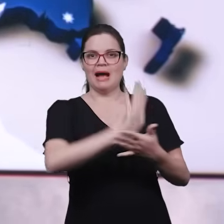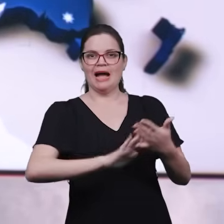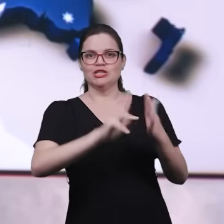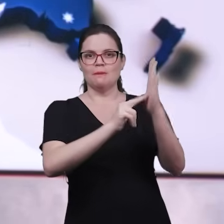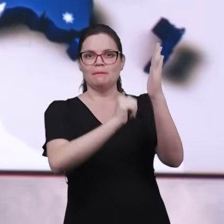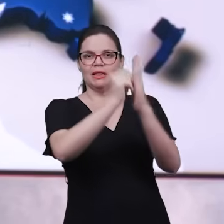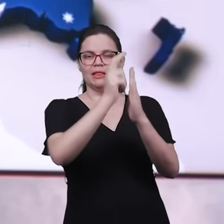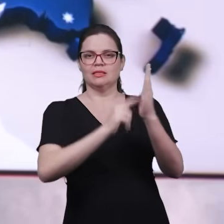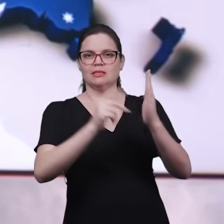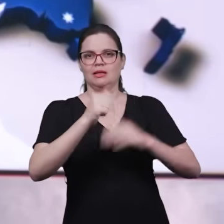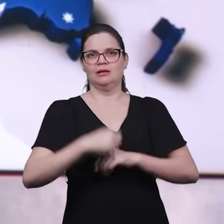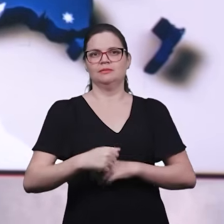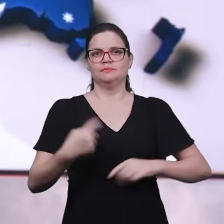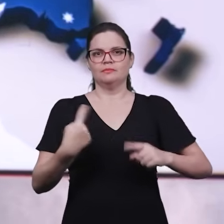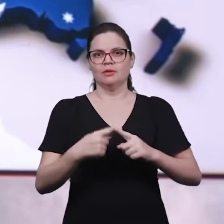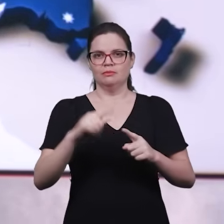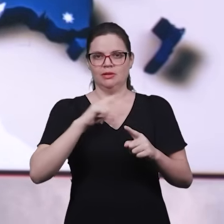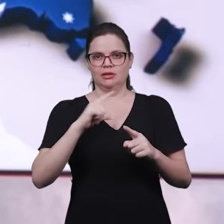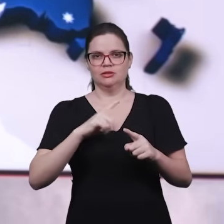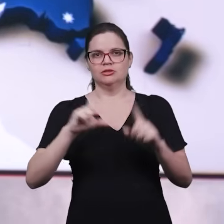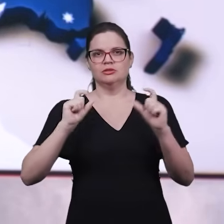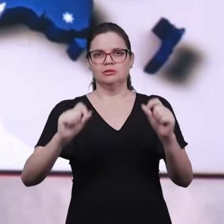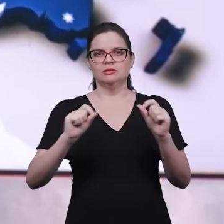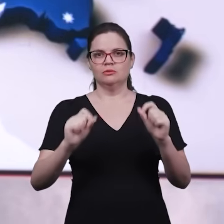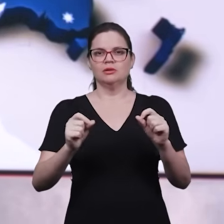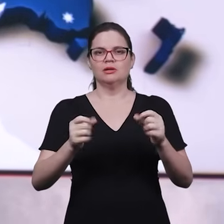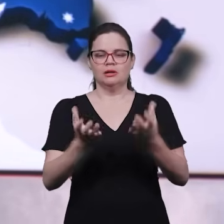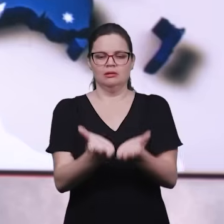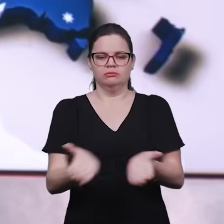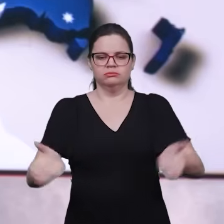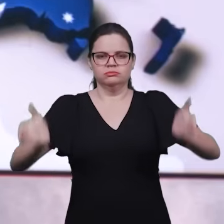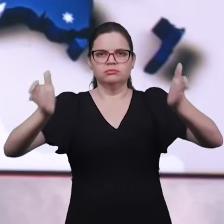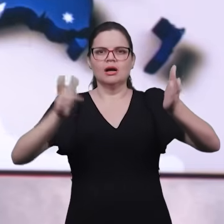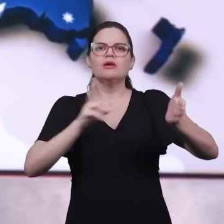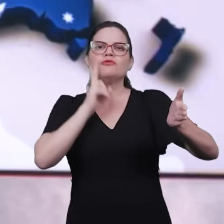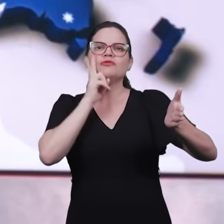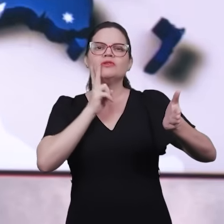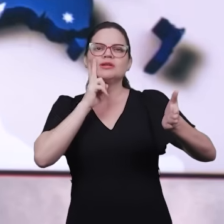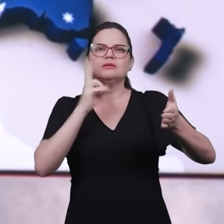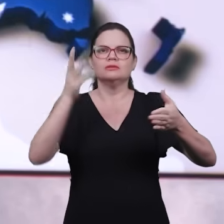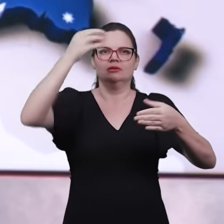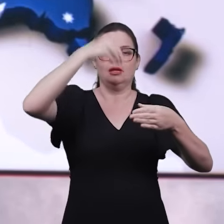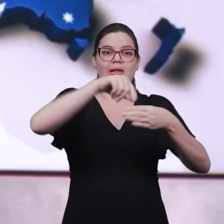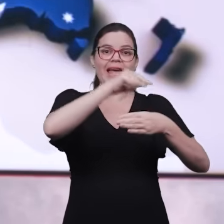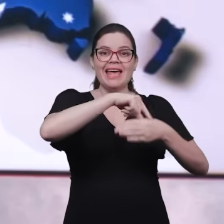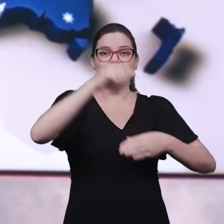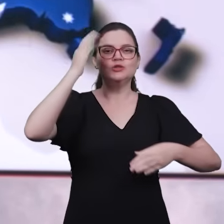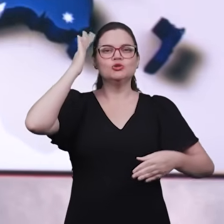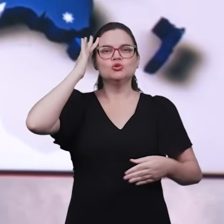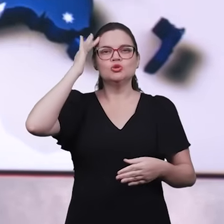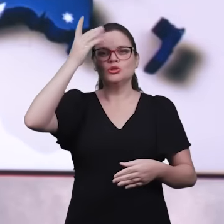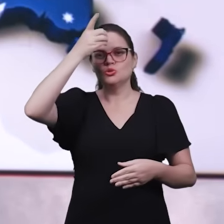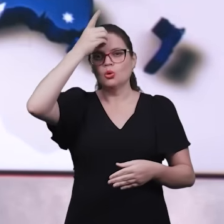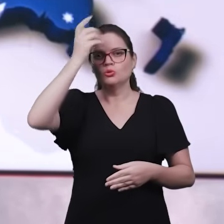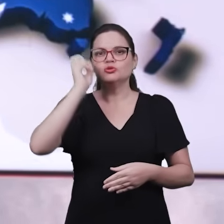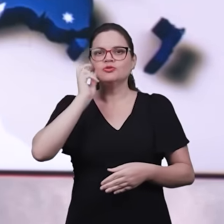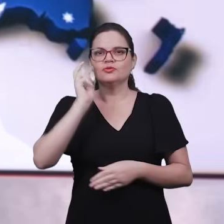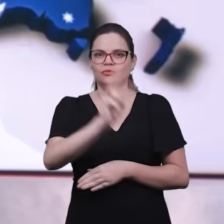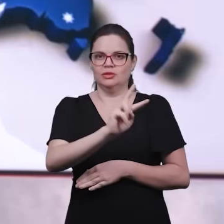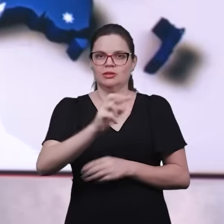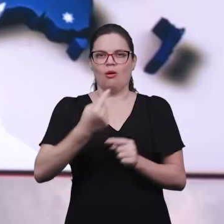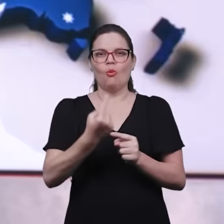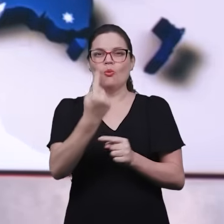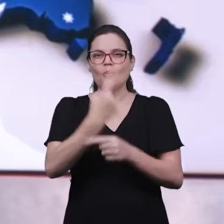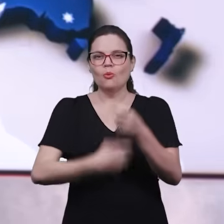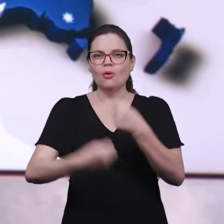aquela figura que tinha sido colocada, que era um tanque, né, com vinho e tal, falando sobre o clamor pelo sangue de Jesus. Ele teve